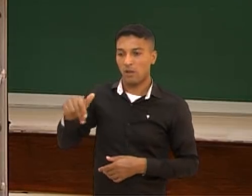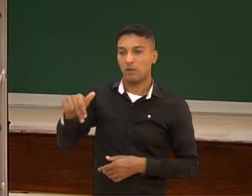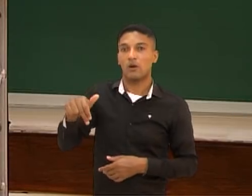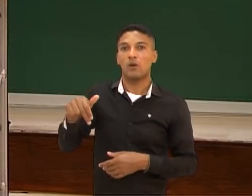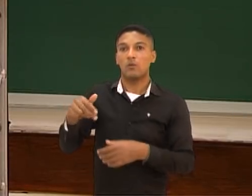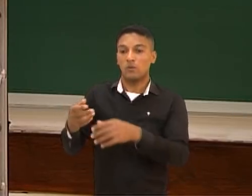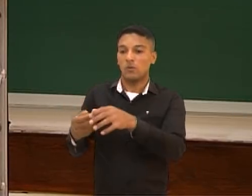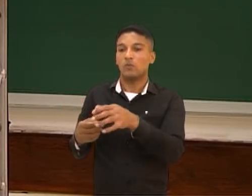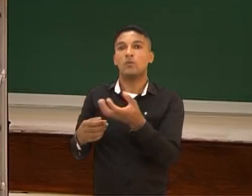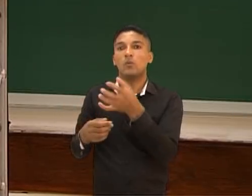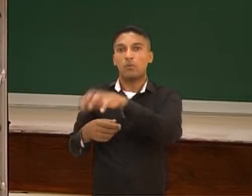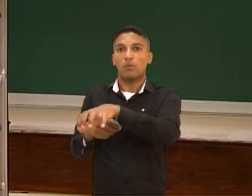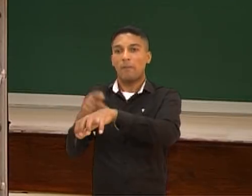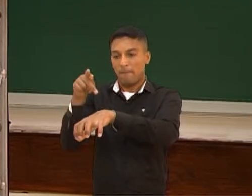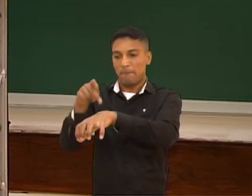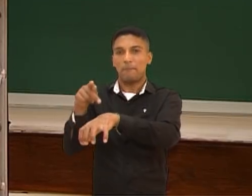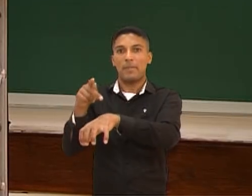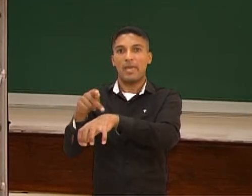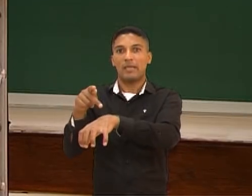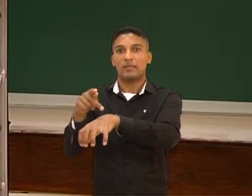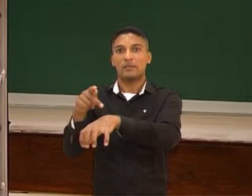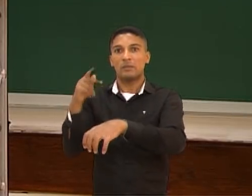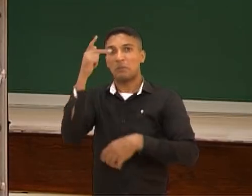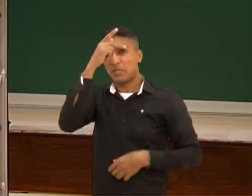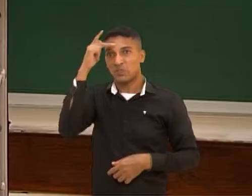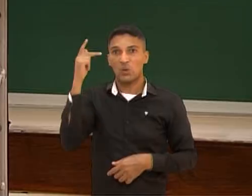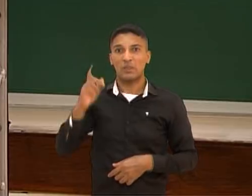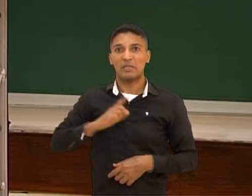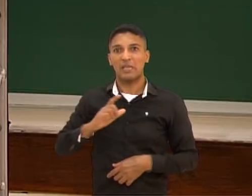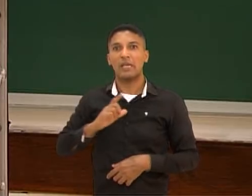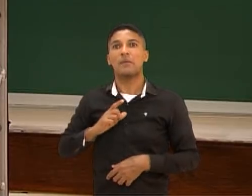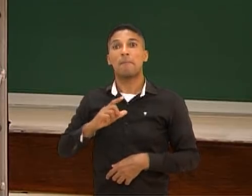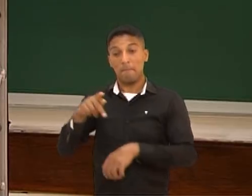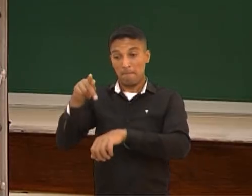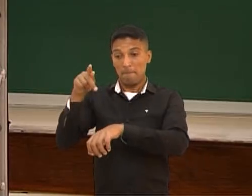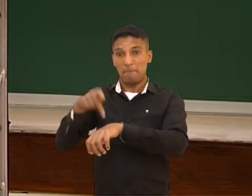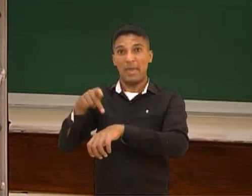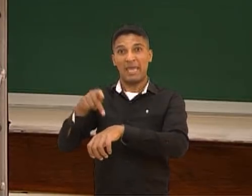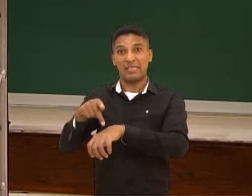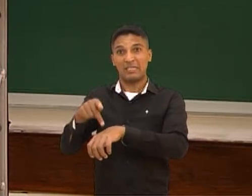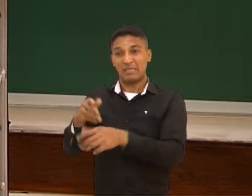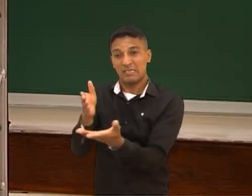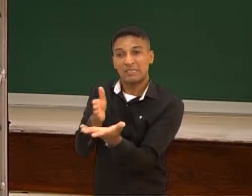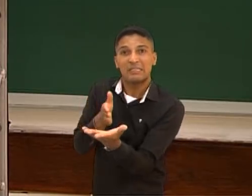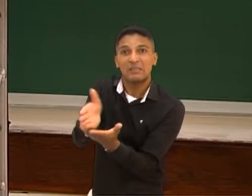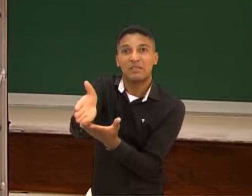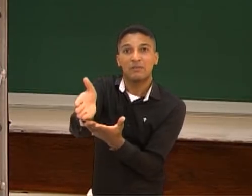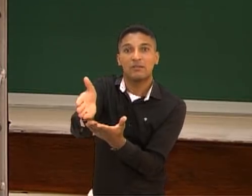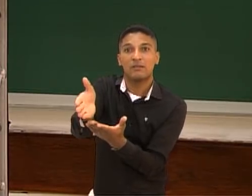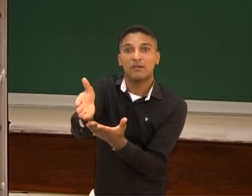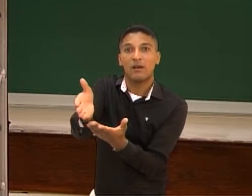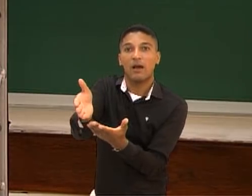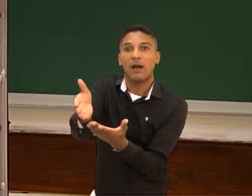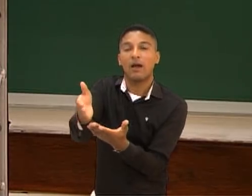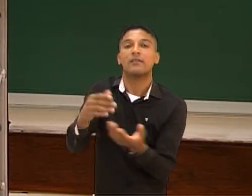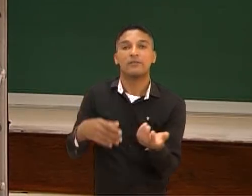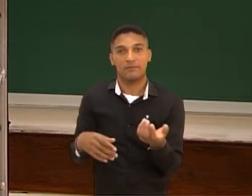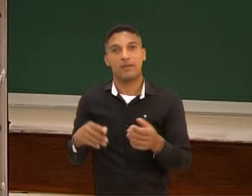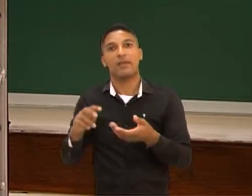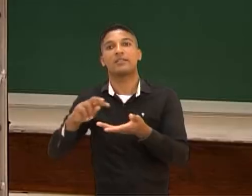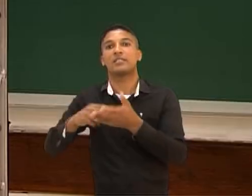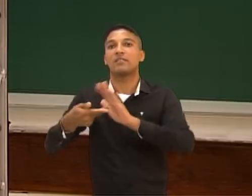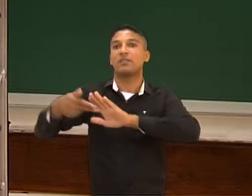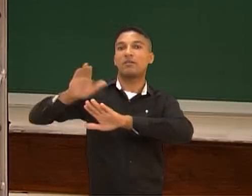outro sentido, né? Nesse contexto, a pedra pode adquirir um sentido figurado, né? E no sentido real,